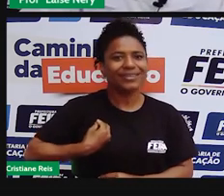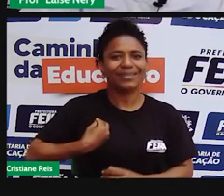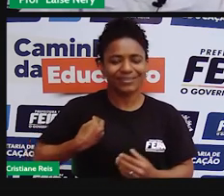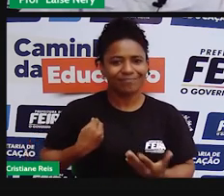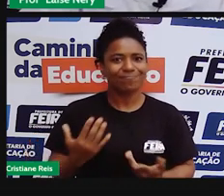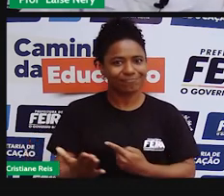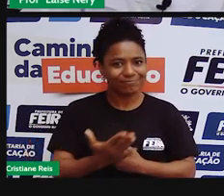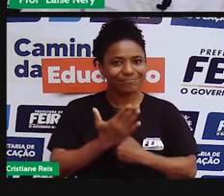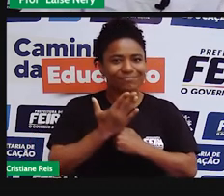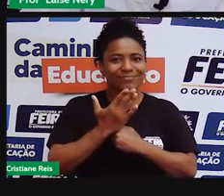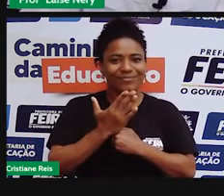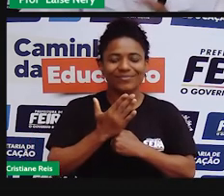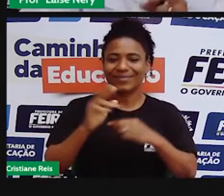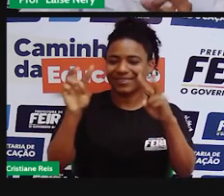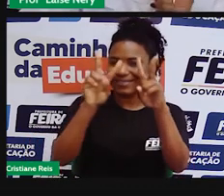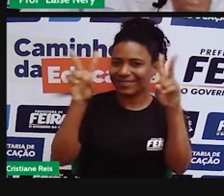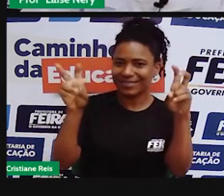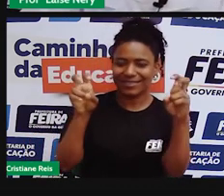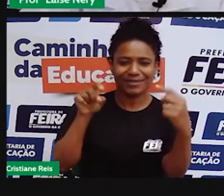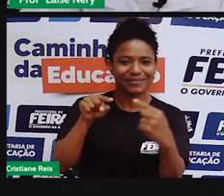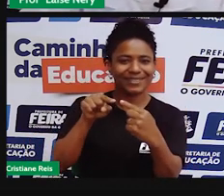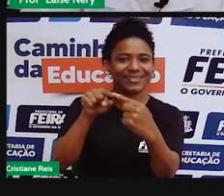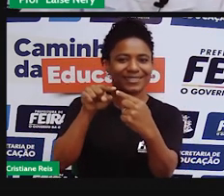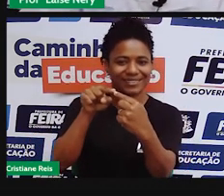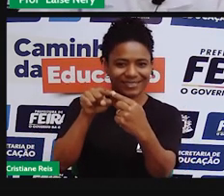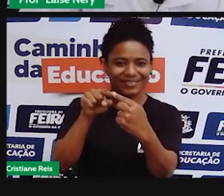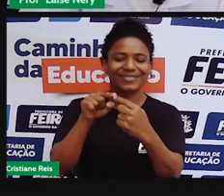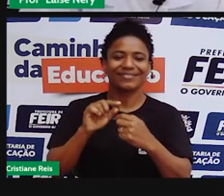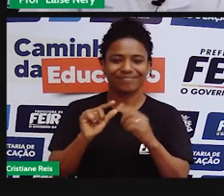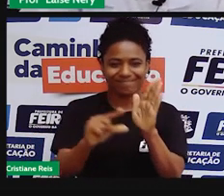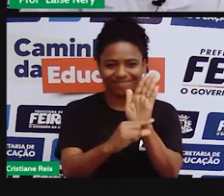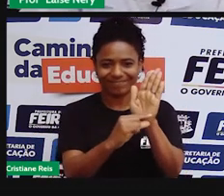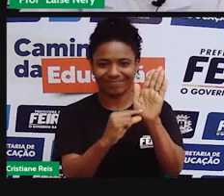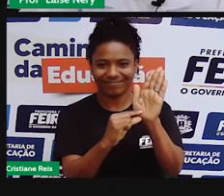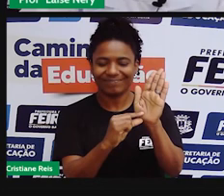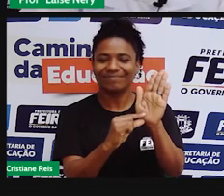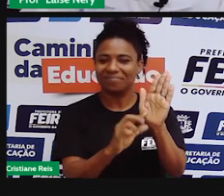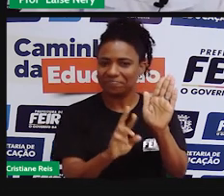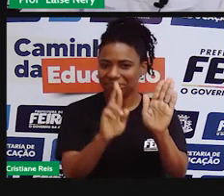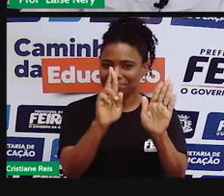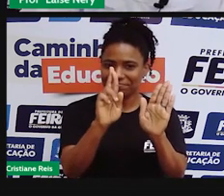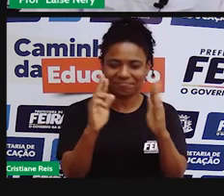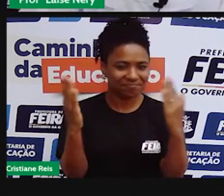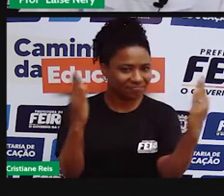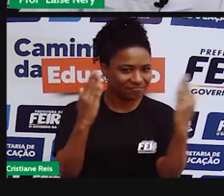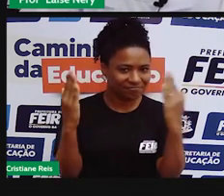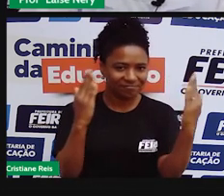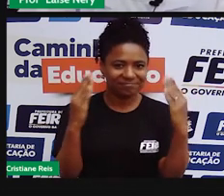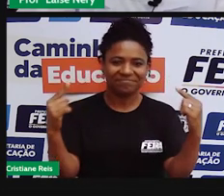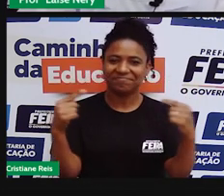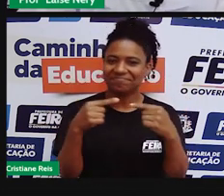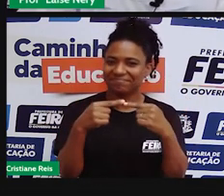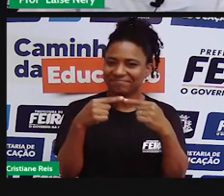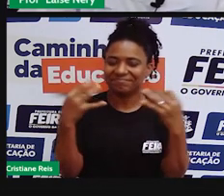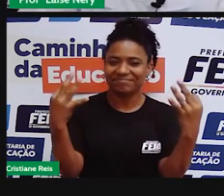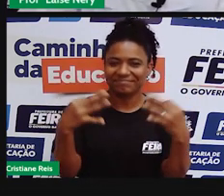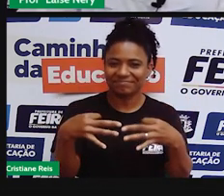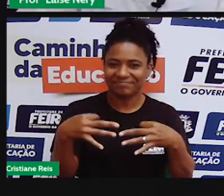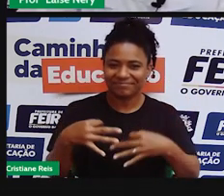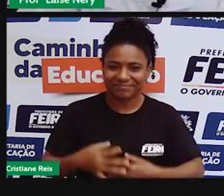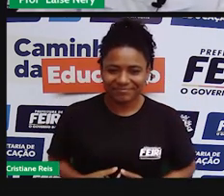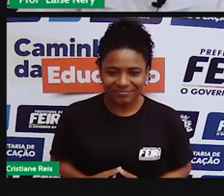entender porque que ele escolheu essa essa comparação para fazer o E falando em